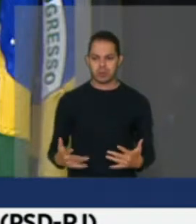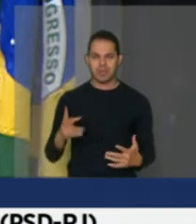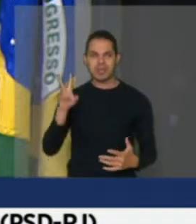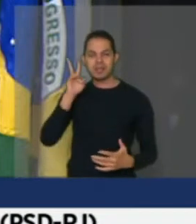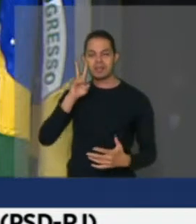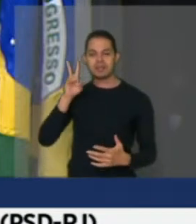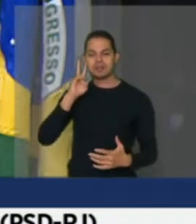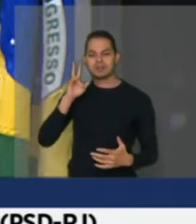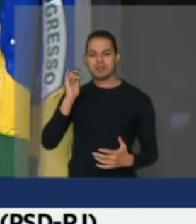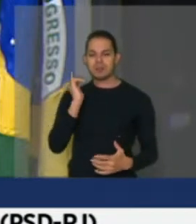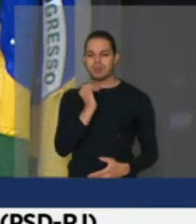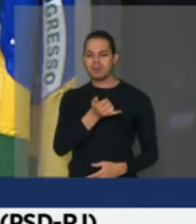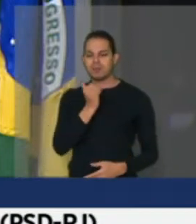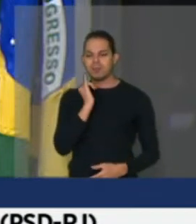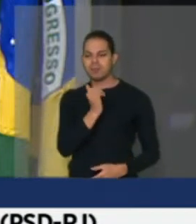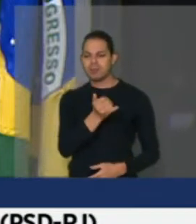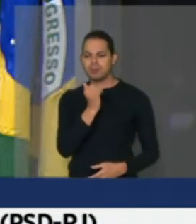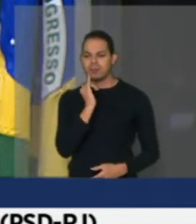contadas